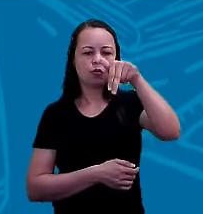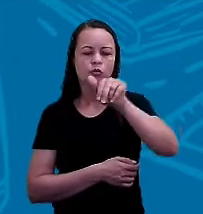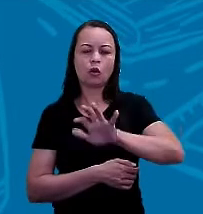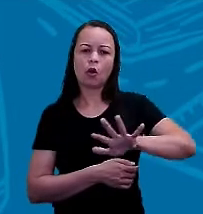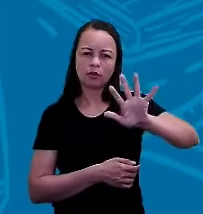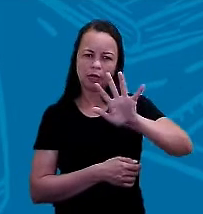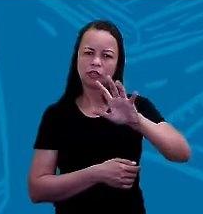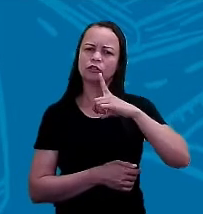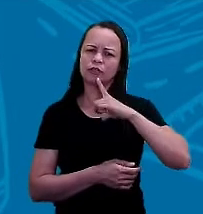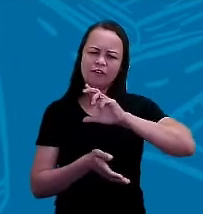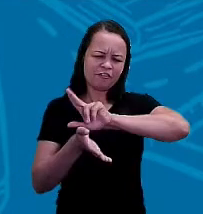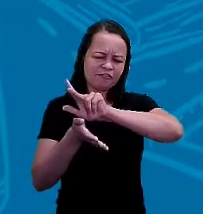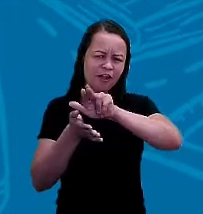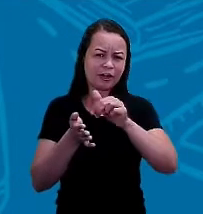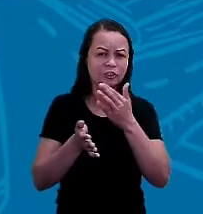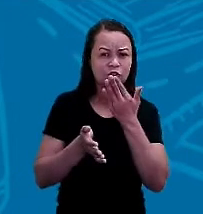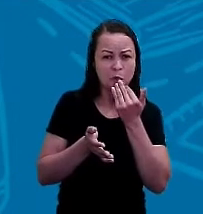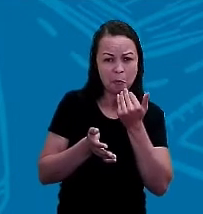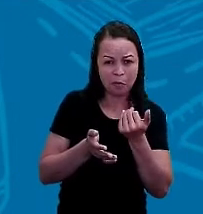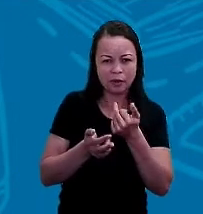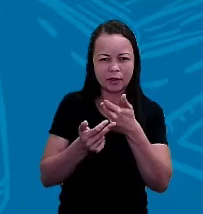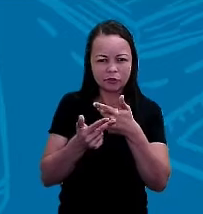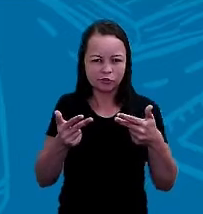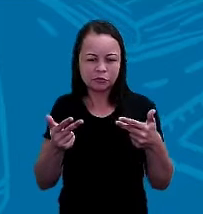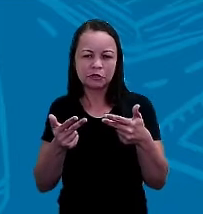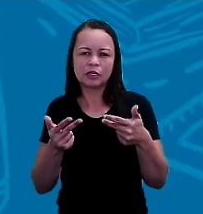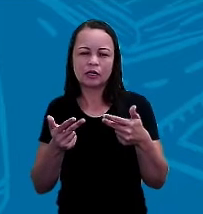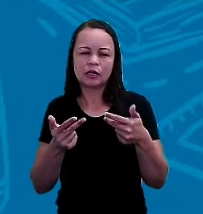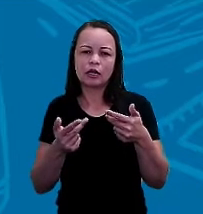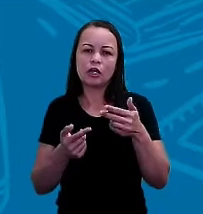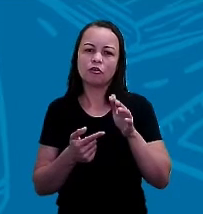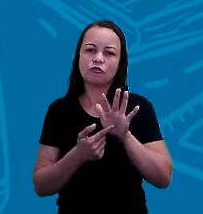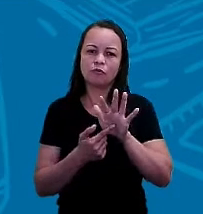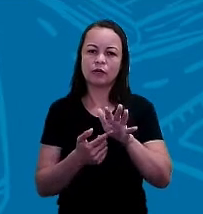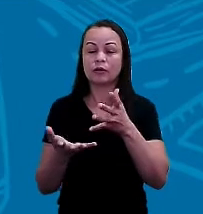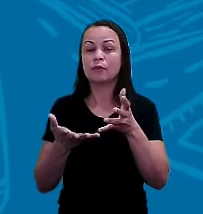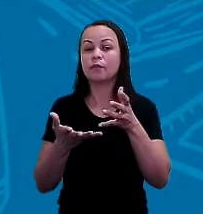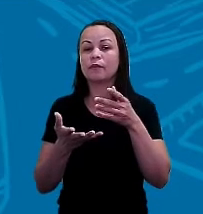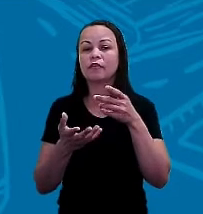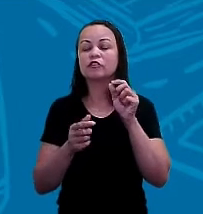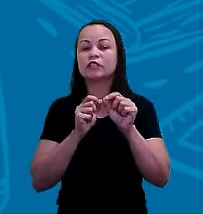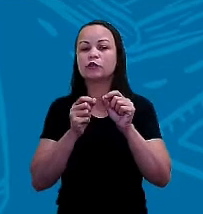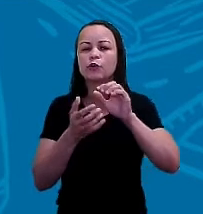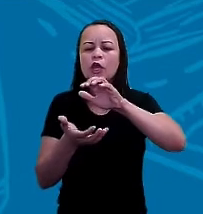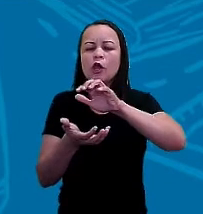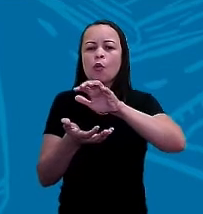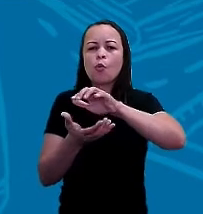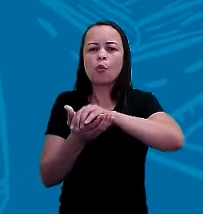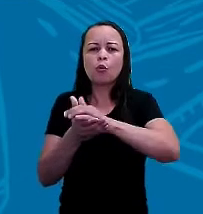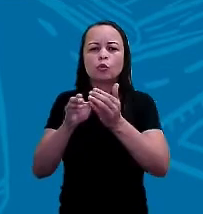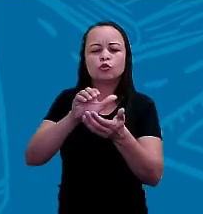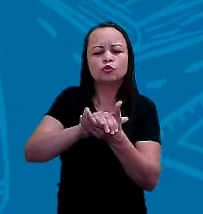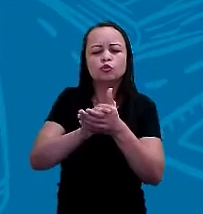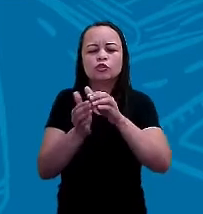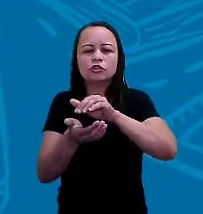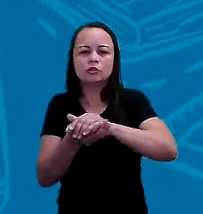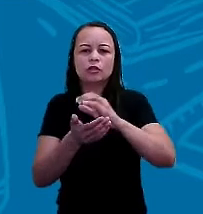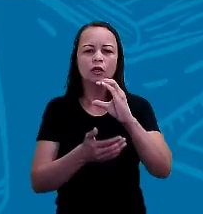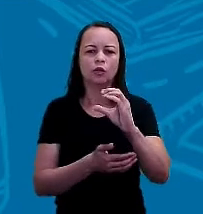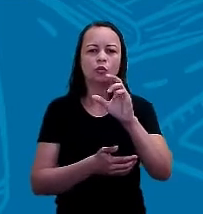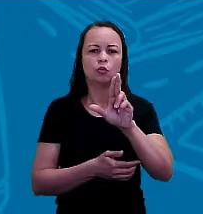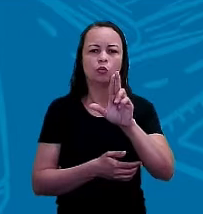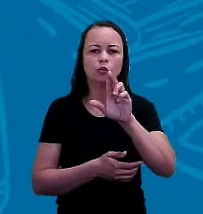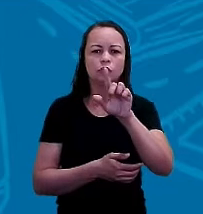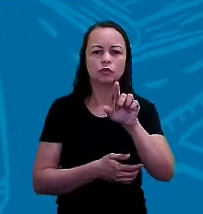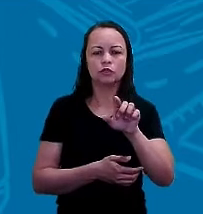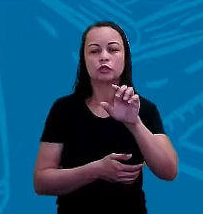comidas típicas. Vou citar um que é muito comum, que é o cuscuz. Cuscuz com milho, não é? Aquele do